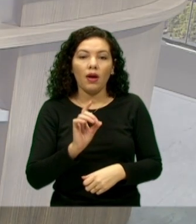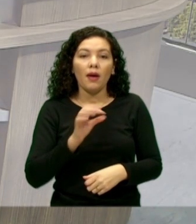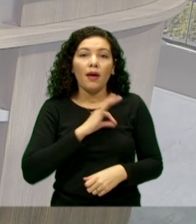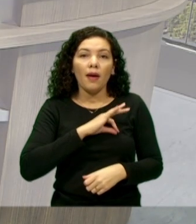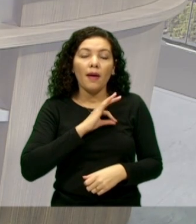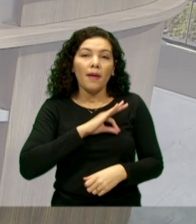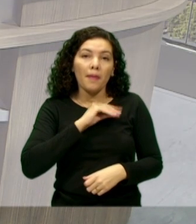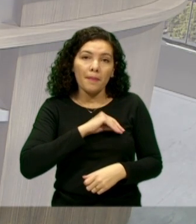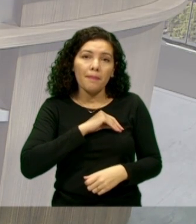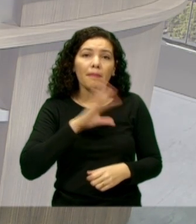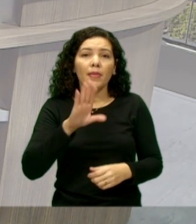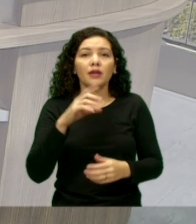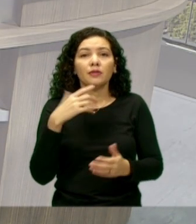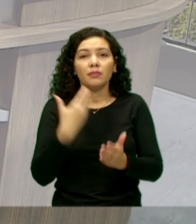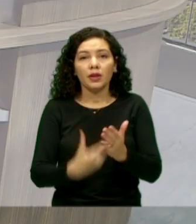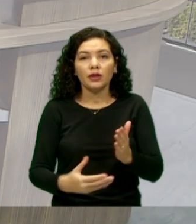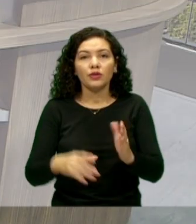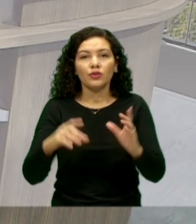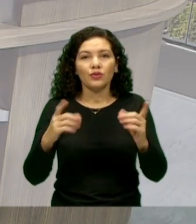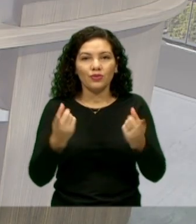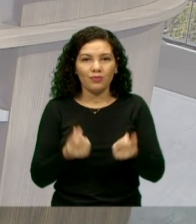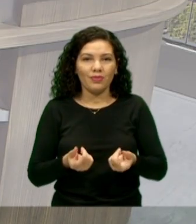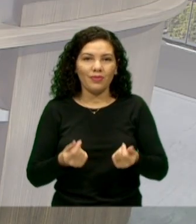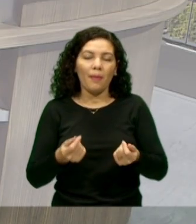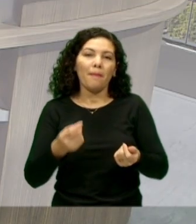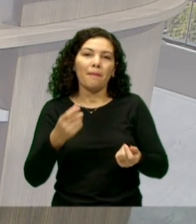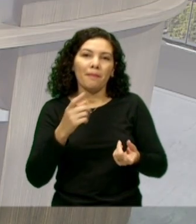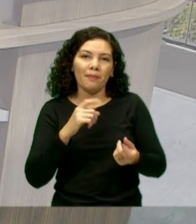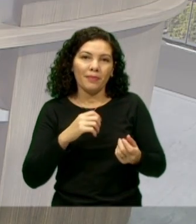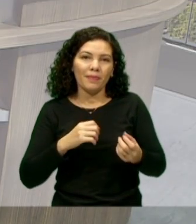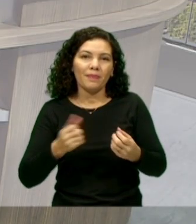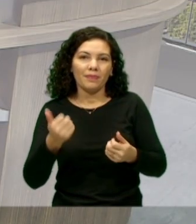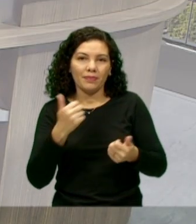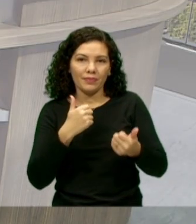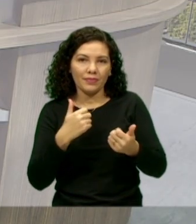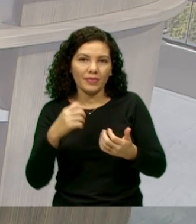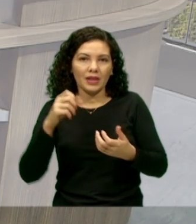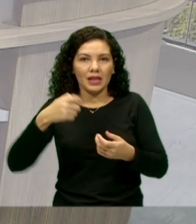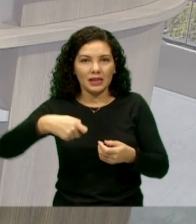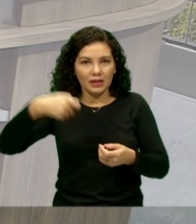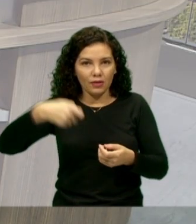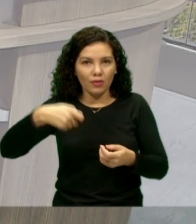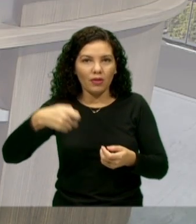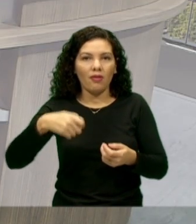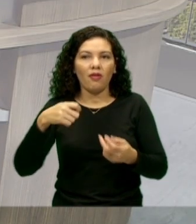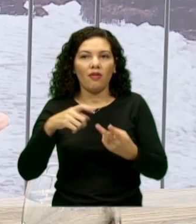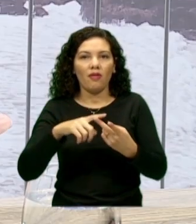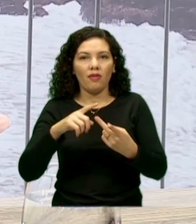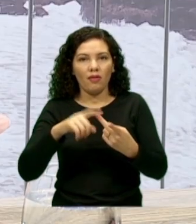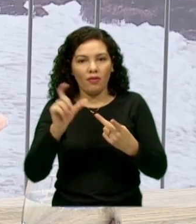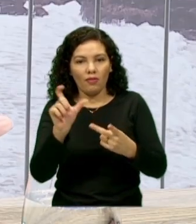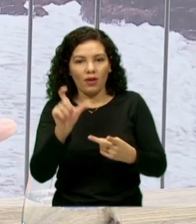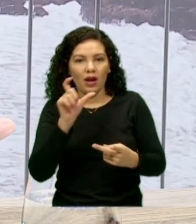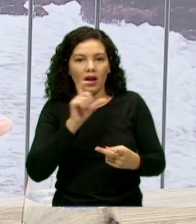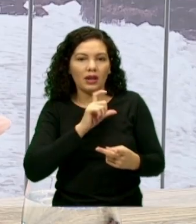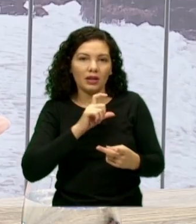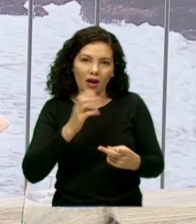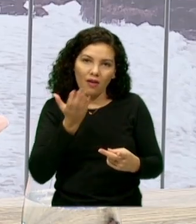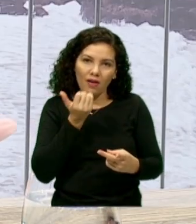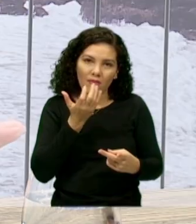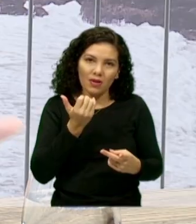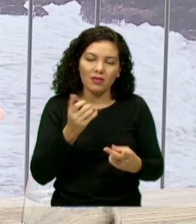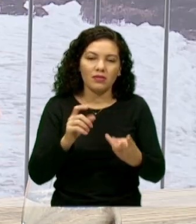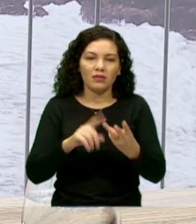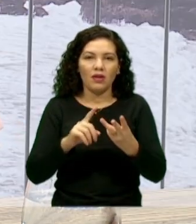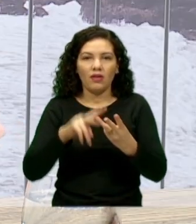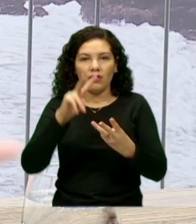nos benefícios dele. Ele vai perder no sacolão, no cartão alimentação, ele vai perder